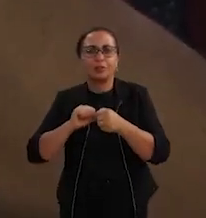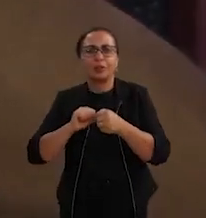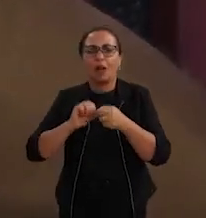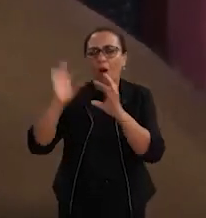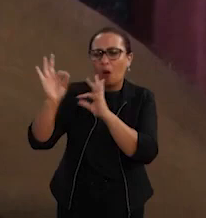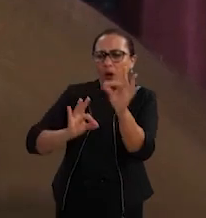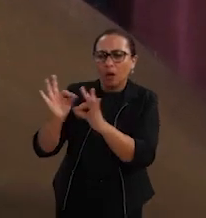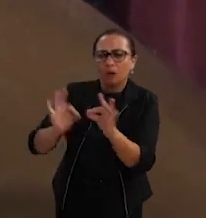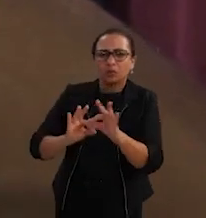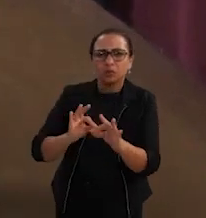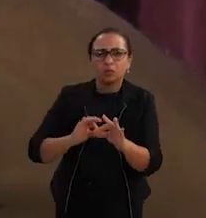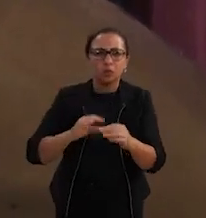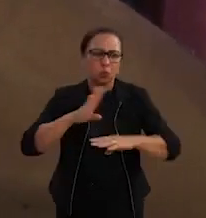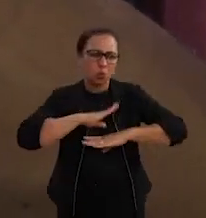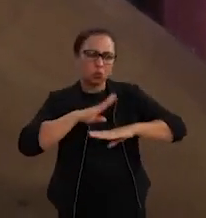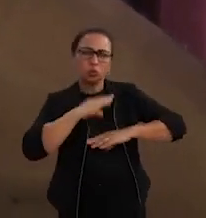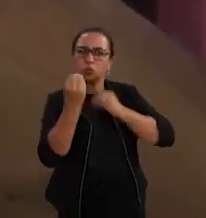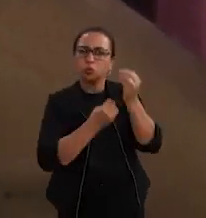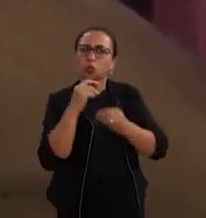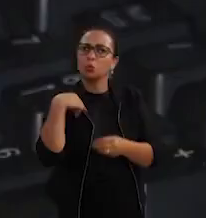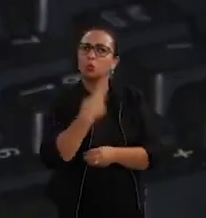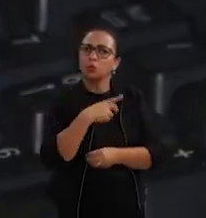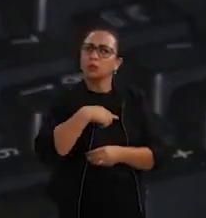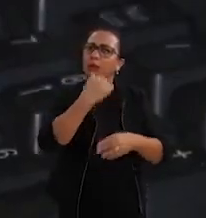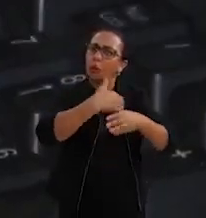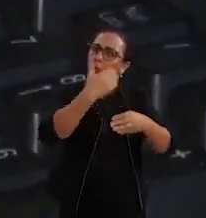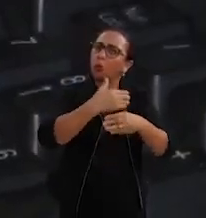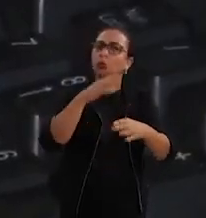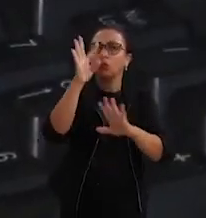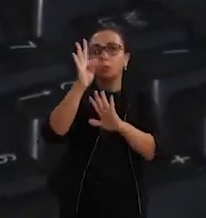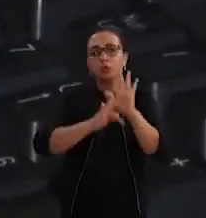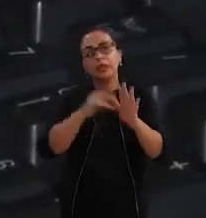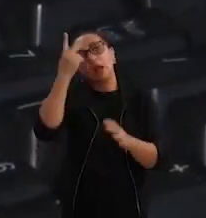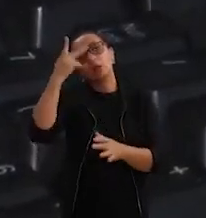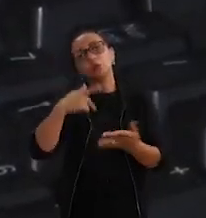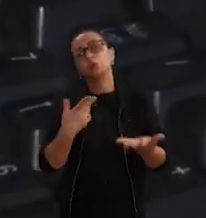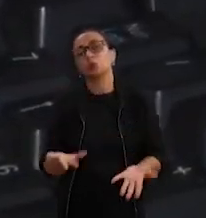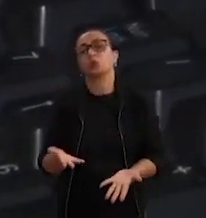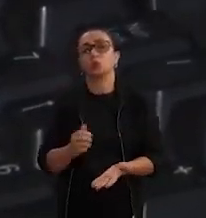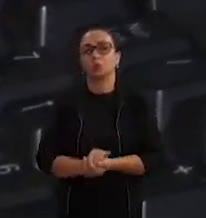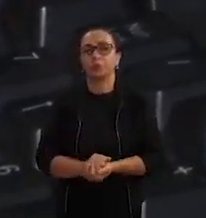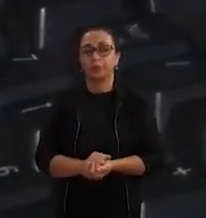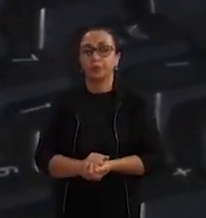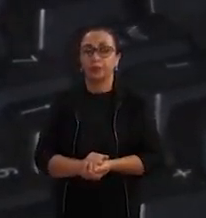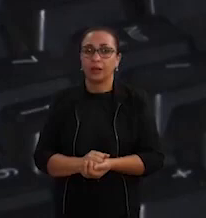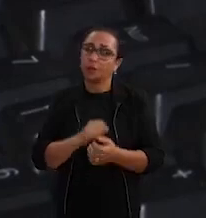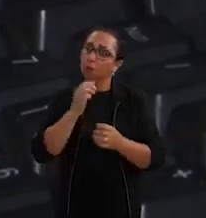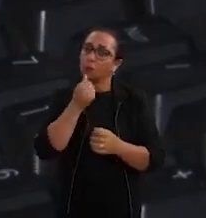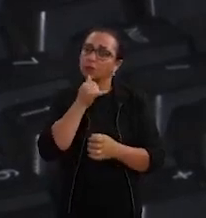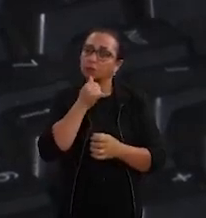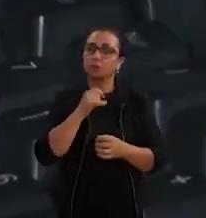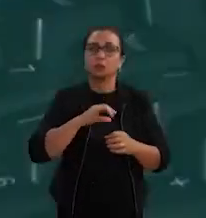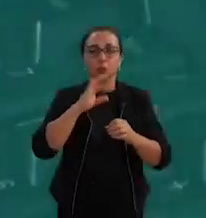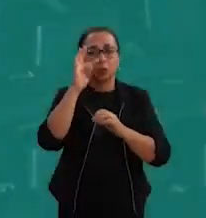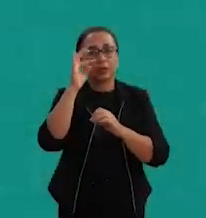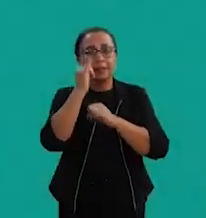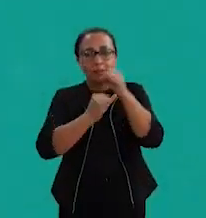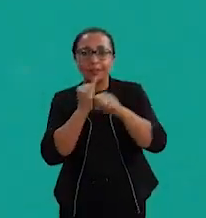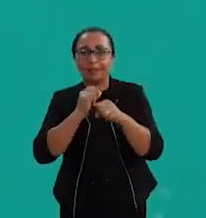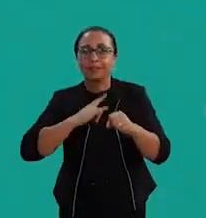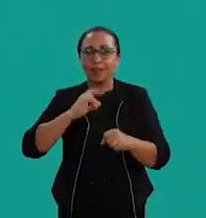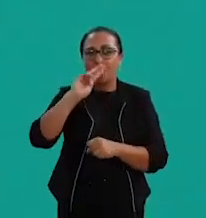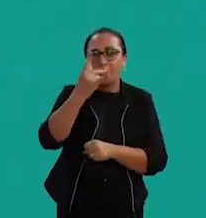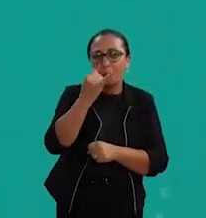tem reconfigurado a maneira como nós temos construído o texto. Então, por exemplo, na internet nós temos